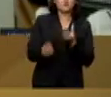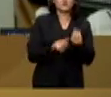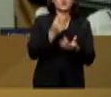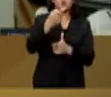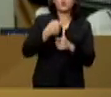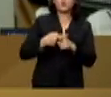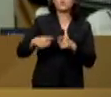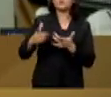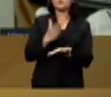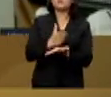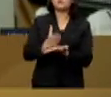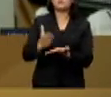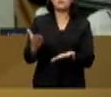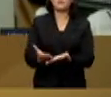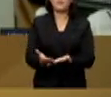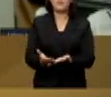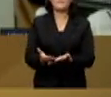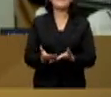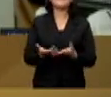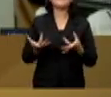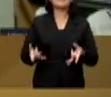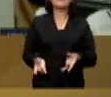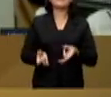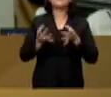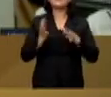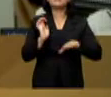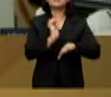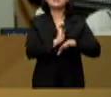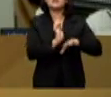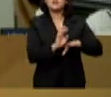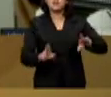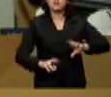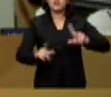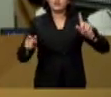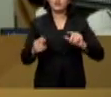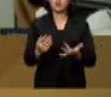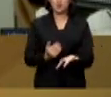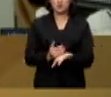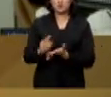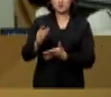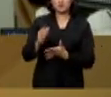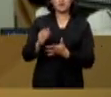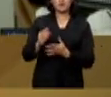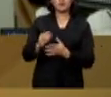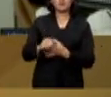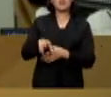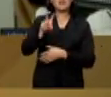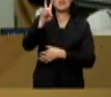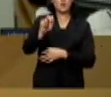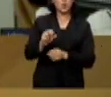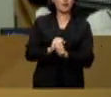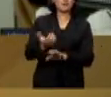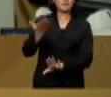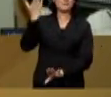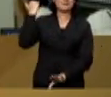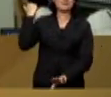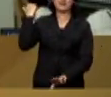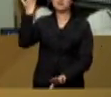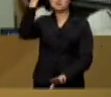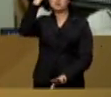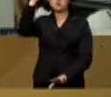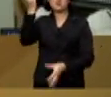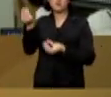foi desenhada quase 50 anos atrás, quando nem se sonhava com esse dinamismo do comércio. Nos